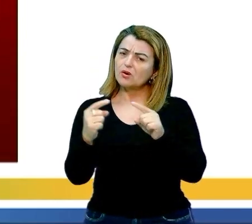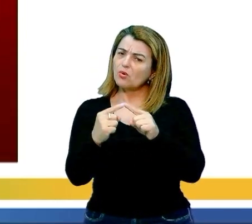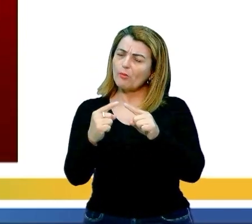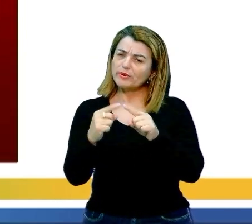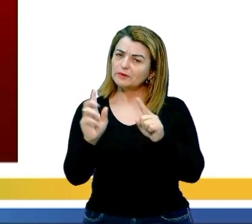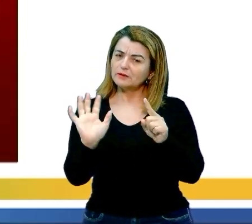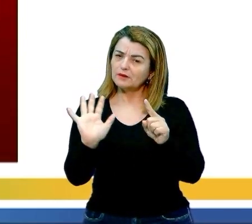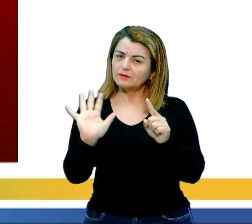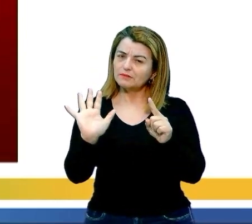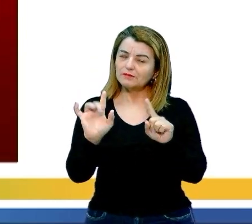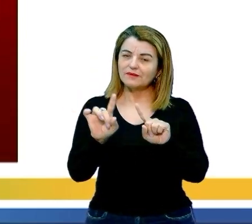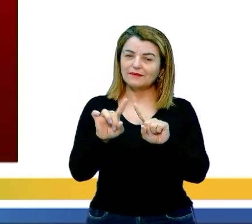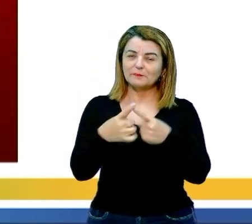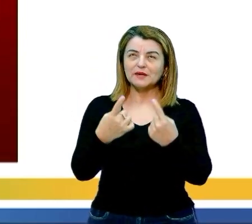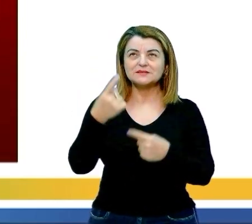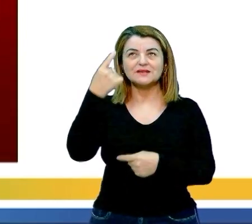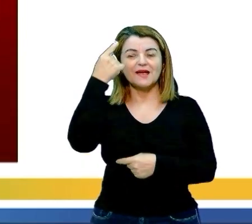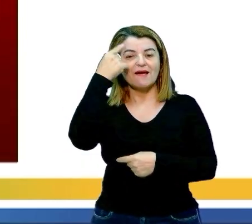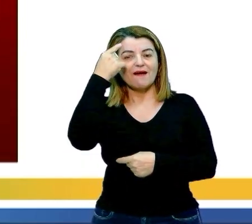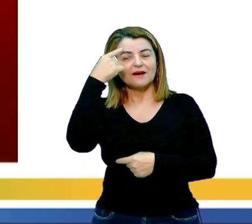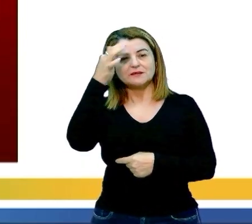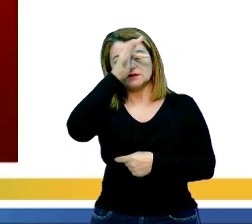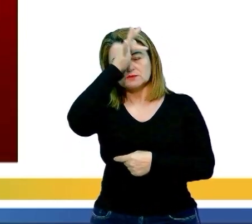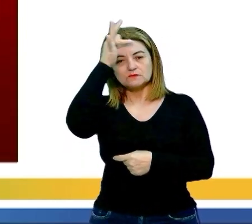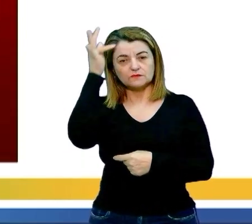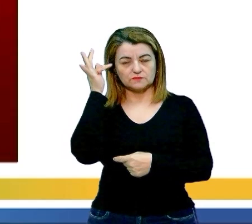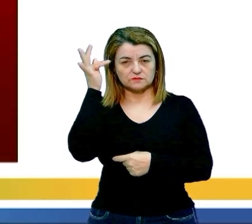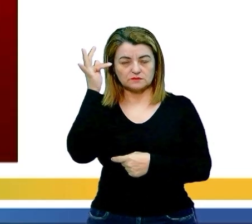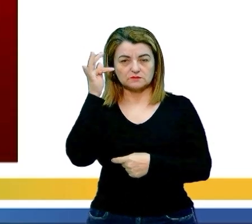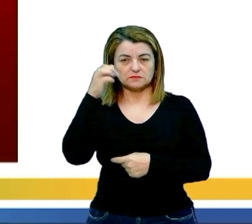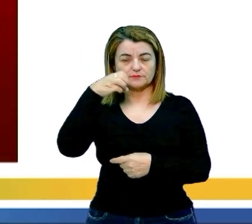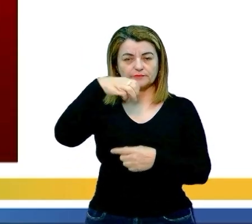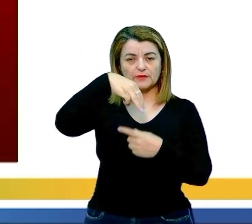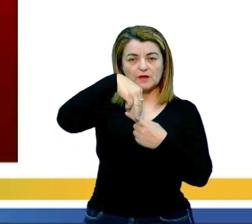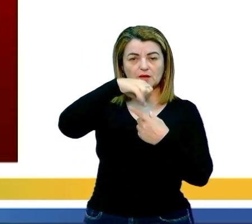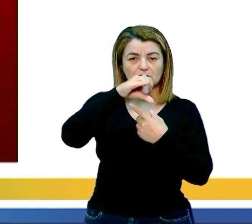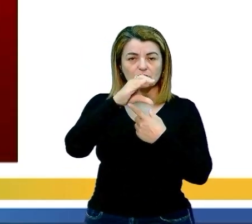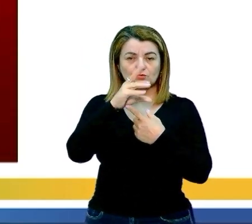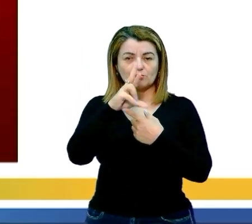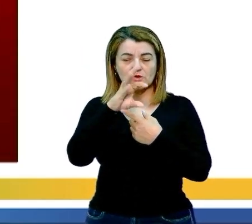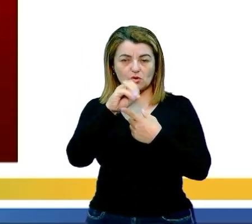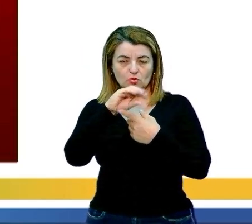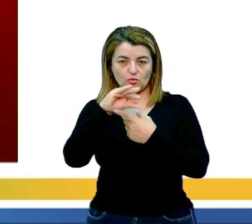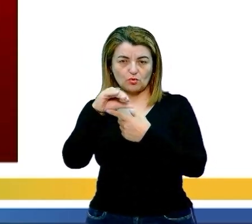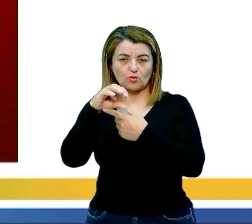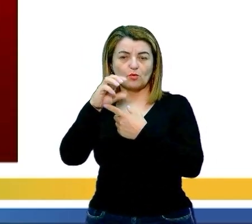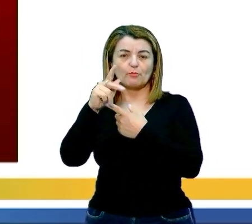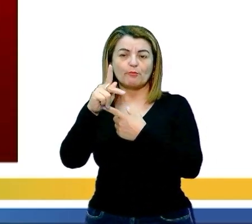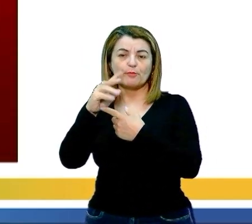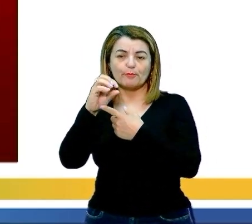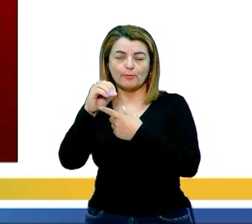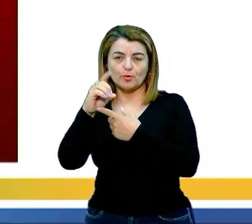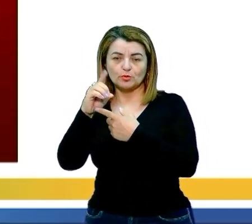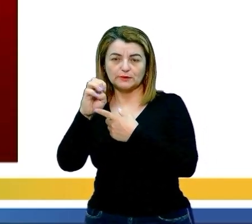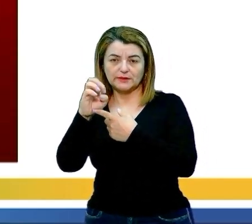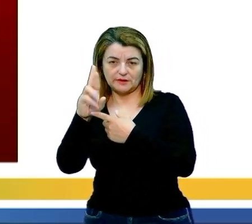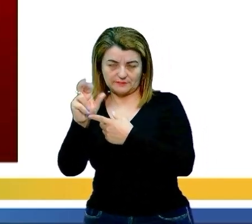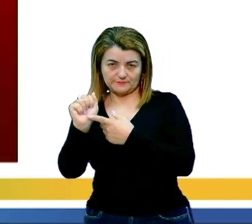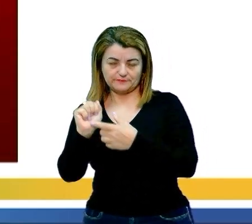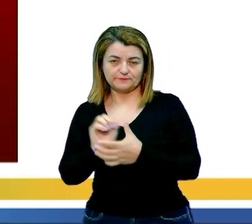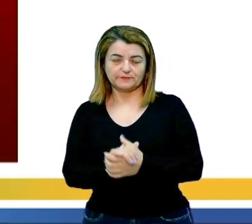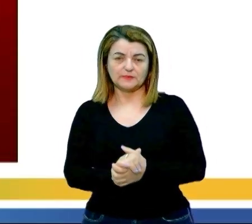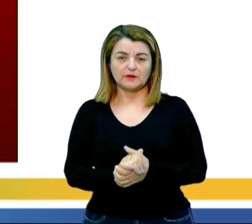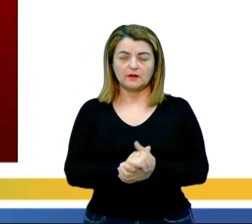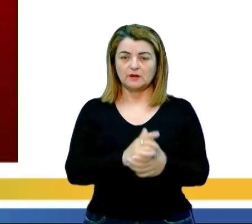a gente pensa naquela ideia dele do micropoder, o poder está esfacelado nos mais diversos lugares, isso aí